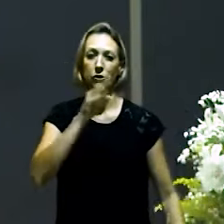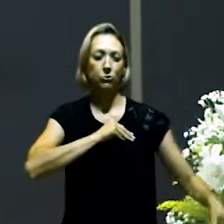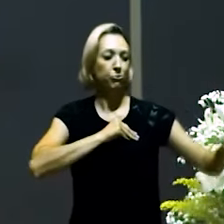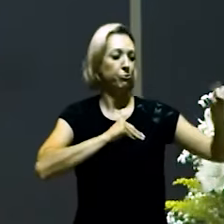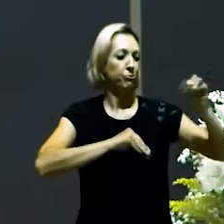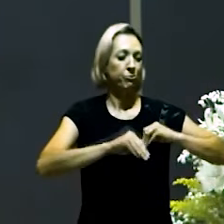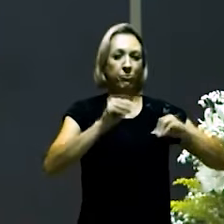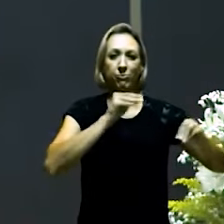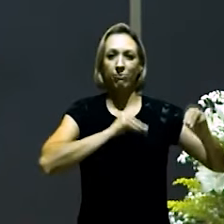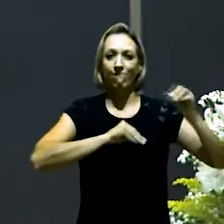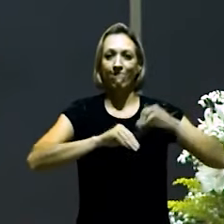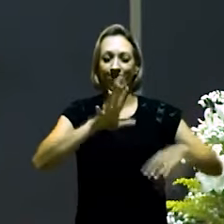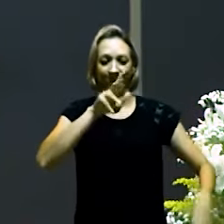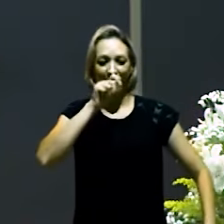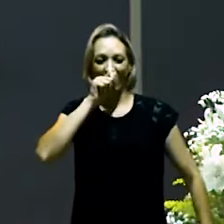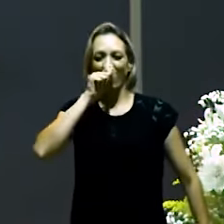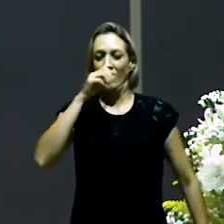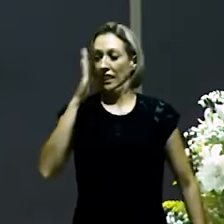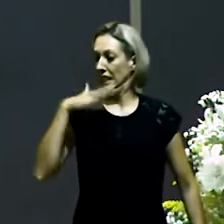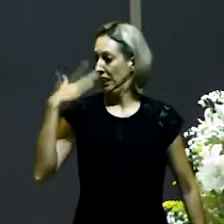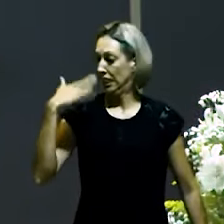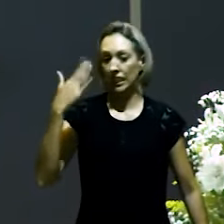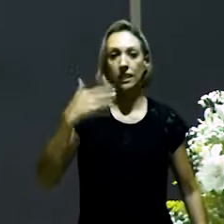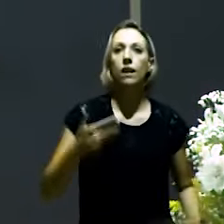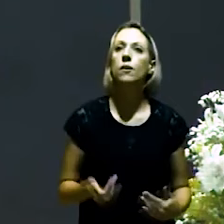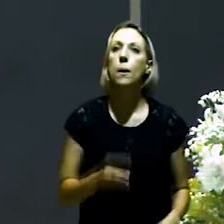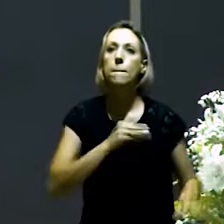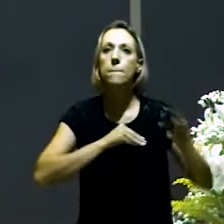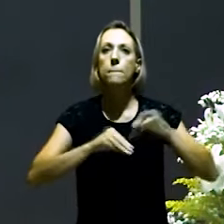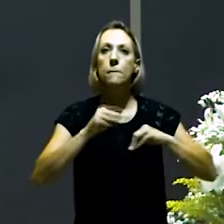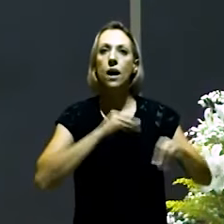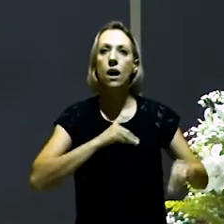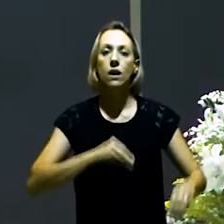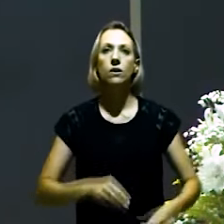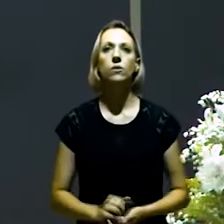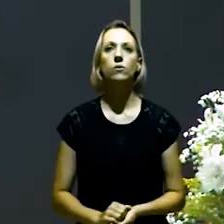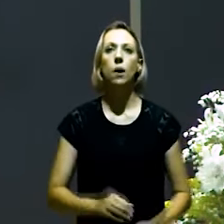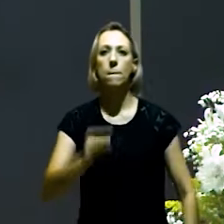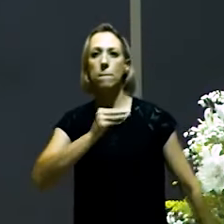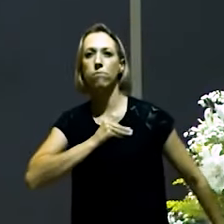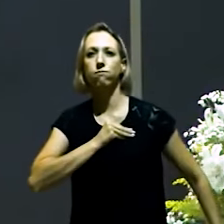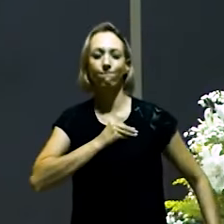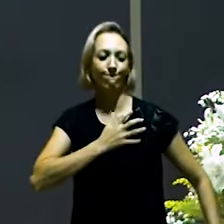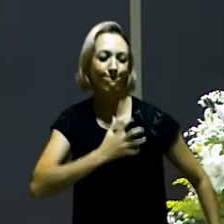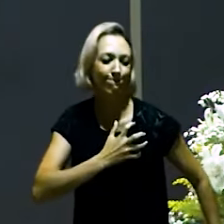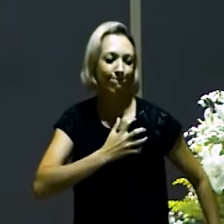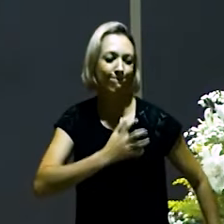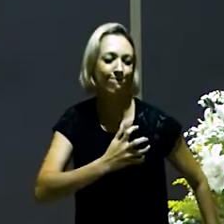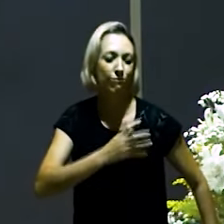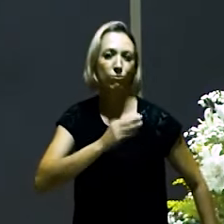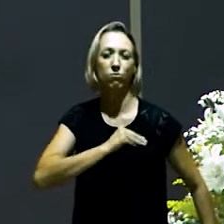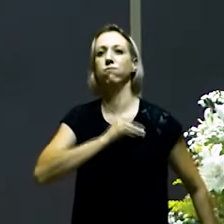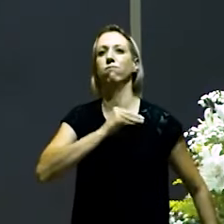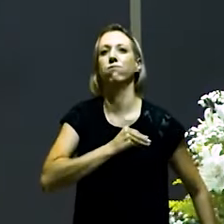A carne estava grudada em você, o pecado estava grudado em você, de uma forma que não poderia sair. Me permita a expressão e a